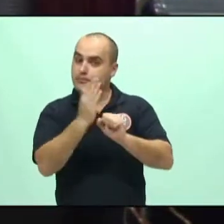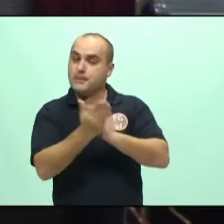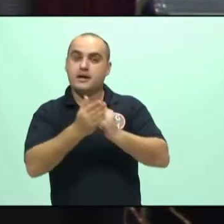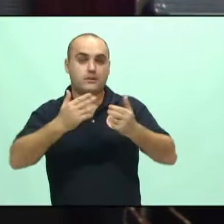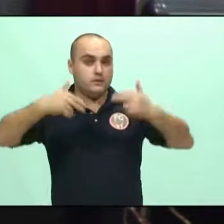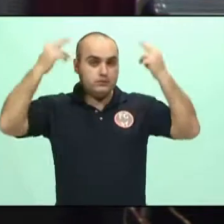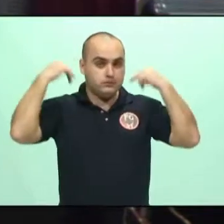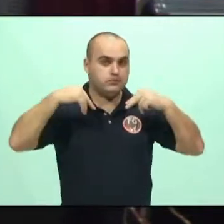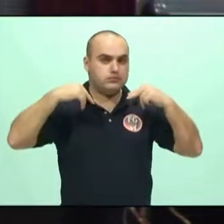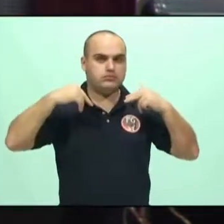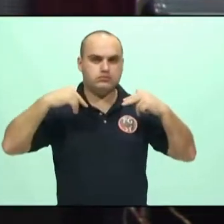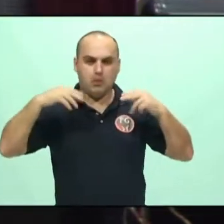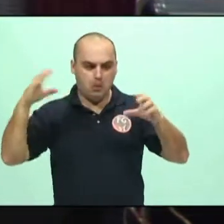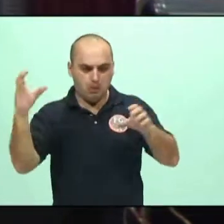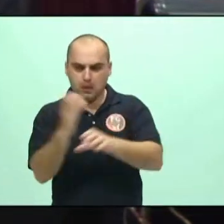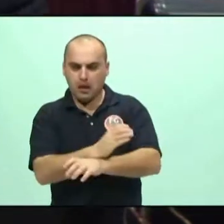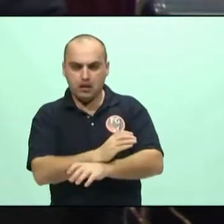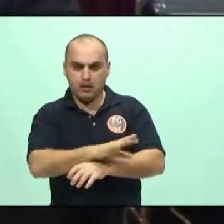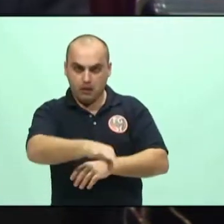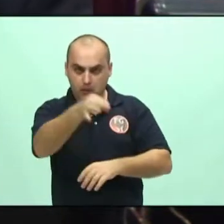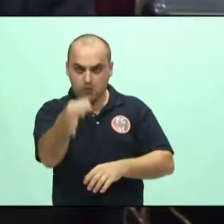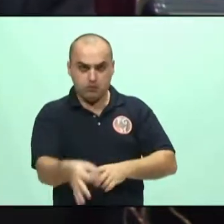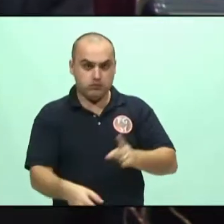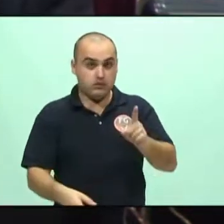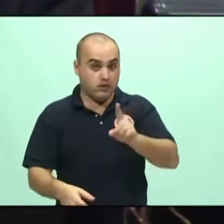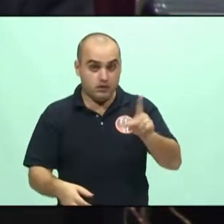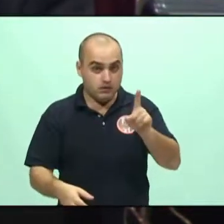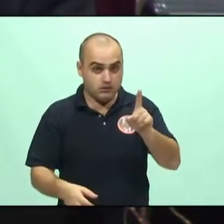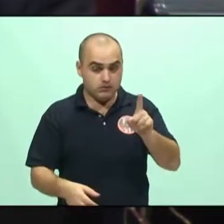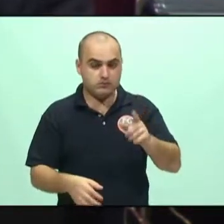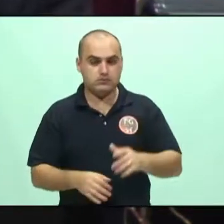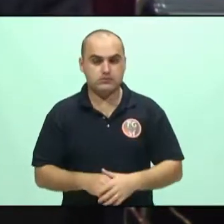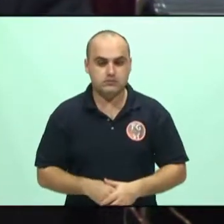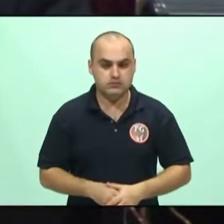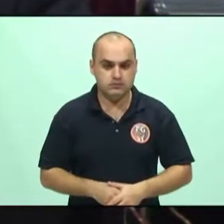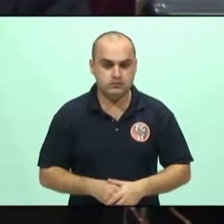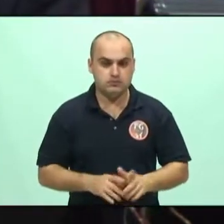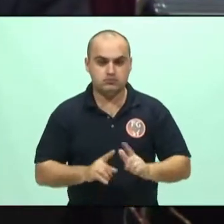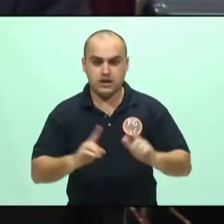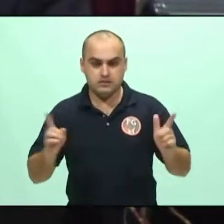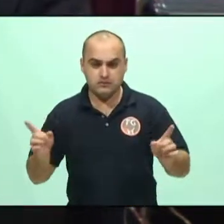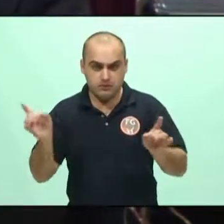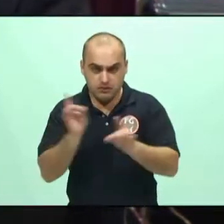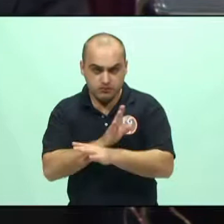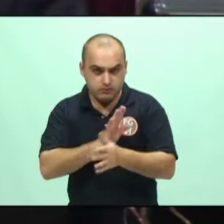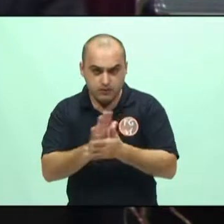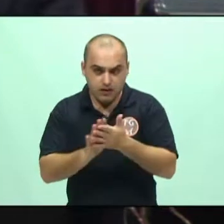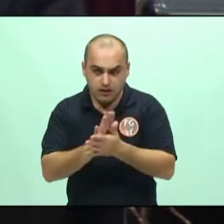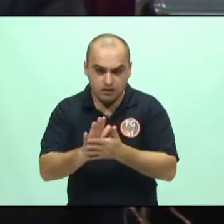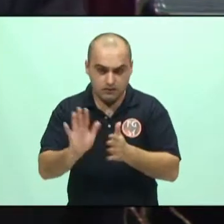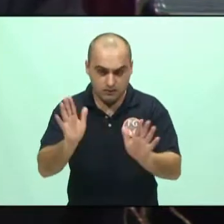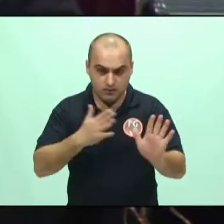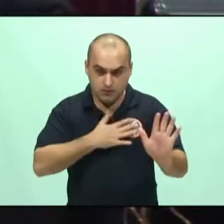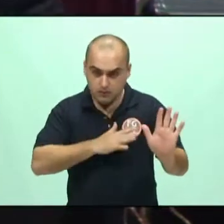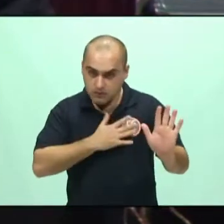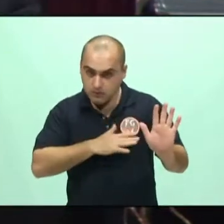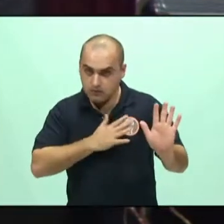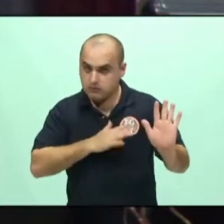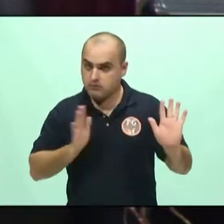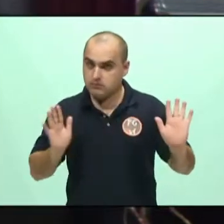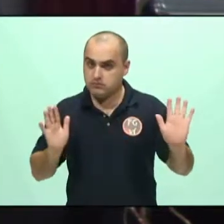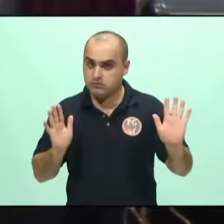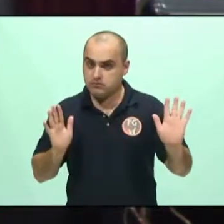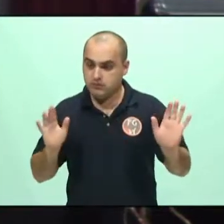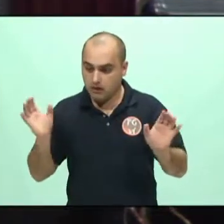estão mal acabadas mas não acabou ainda gente não acabou ainda vocês estão entendendo ela não chegou não